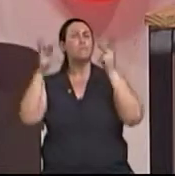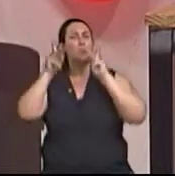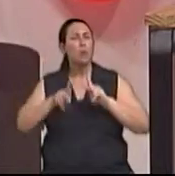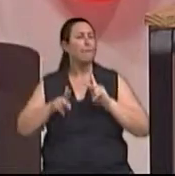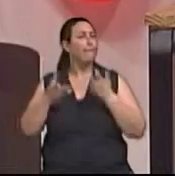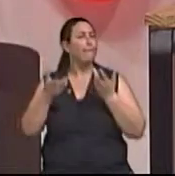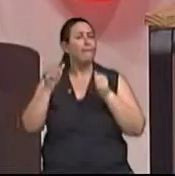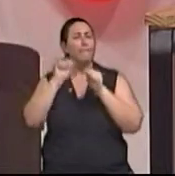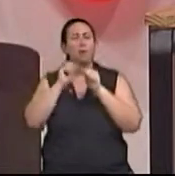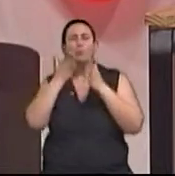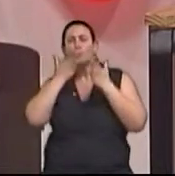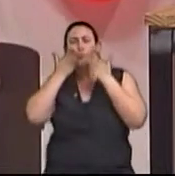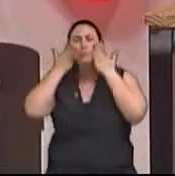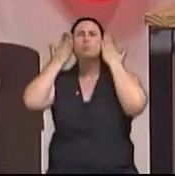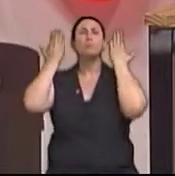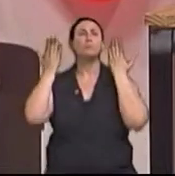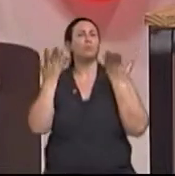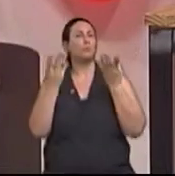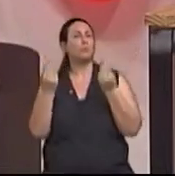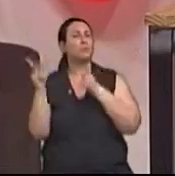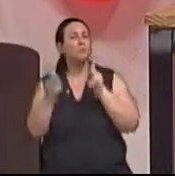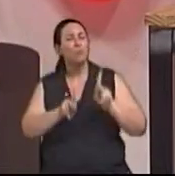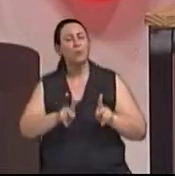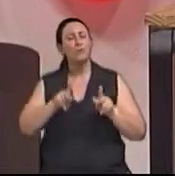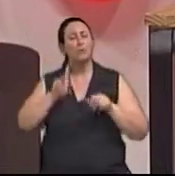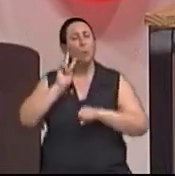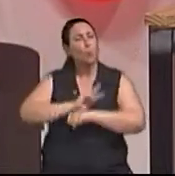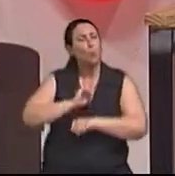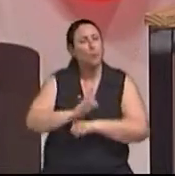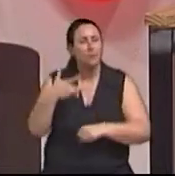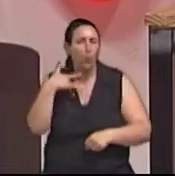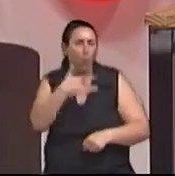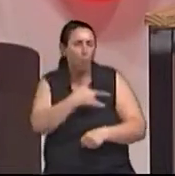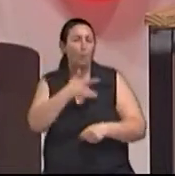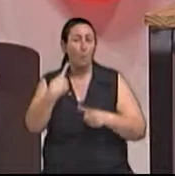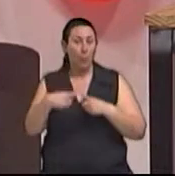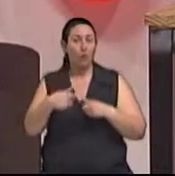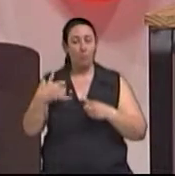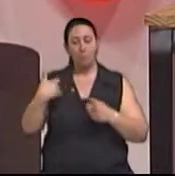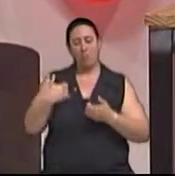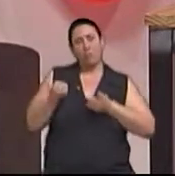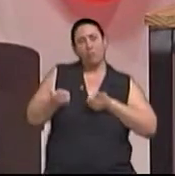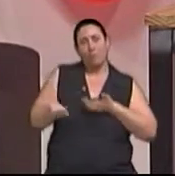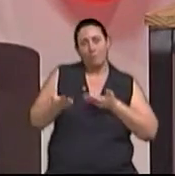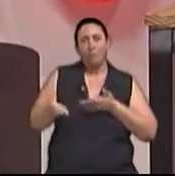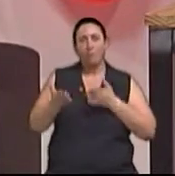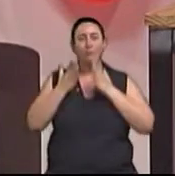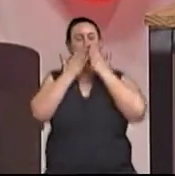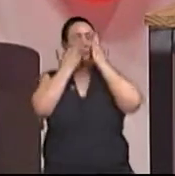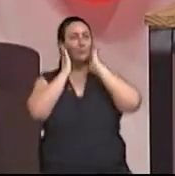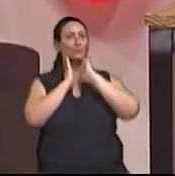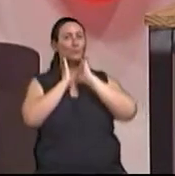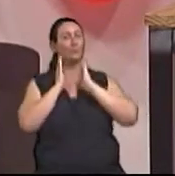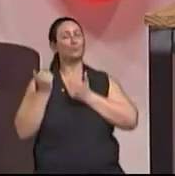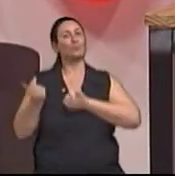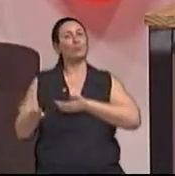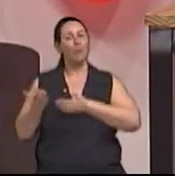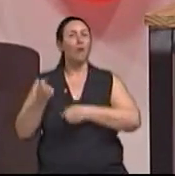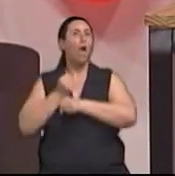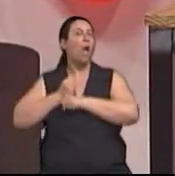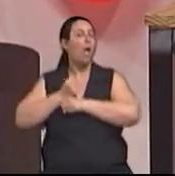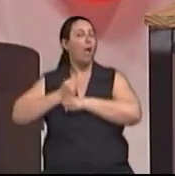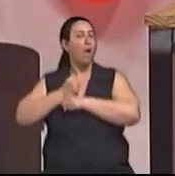a questão dos da gente ficar mais tempo jovem na nossa aspecto físico a questão